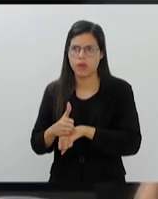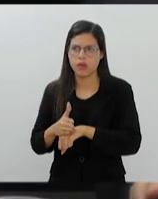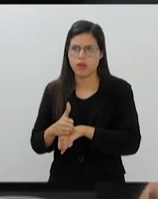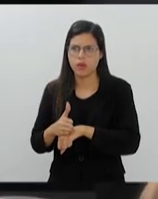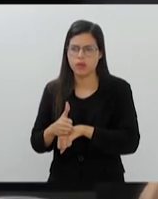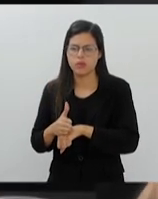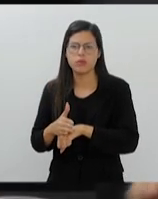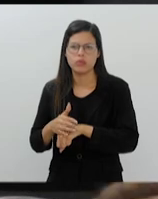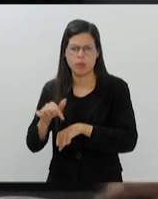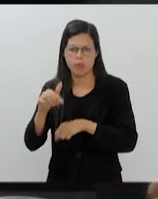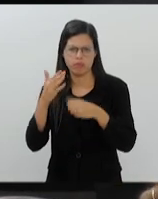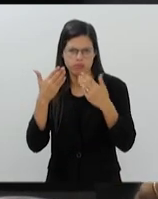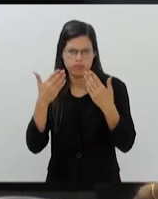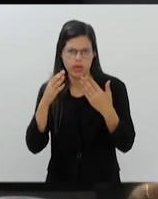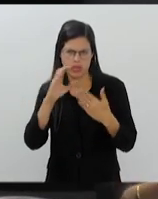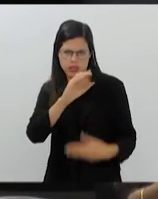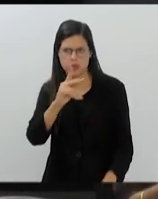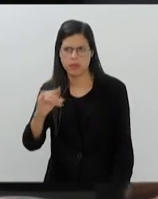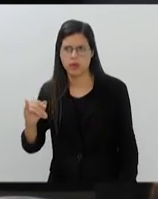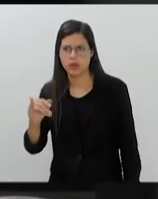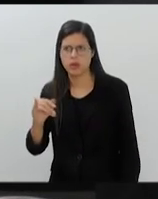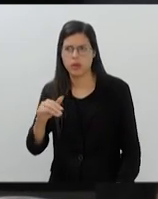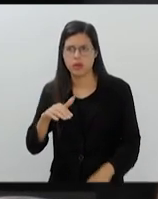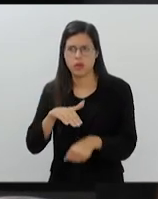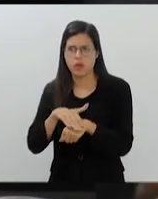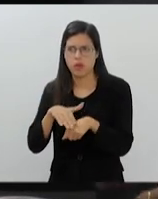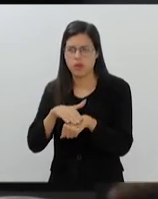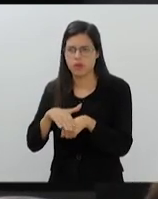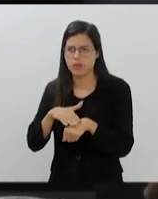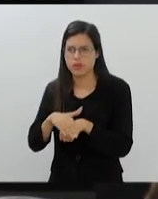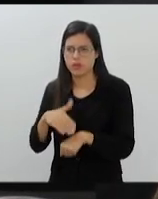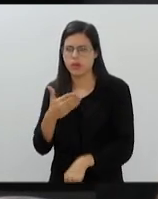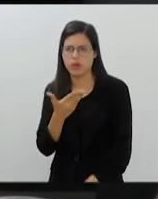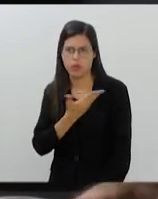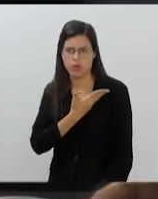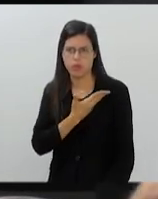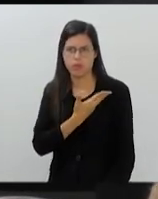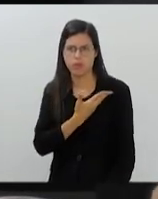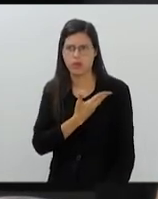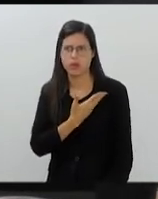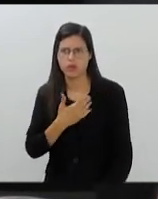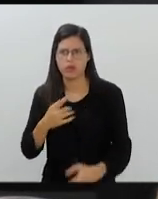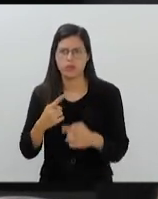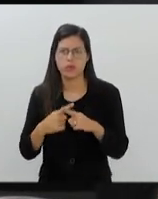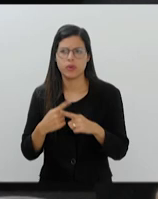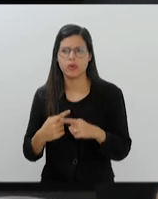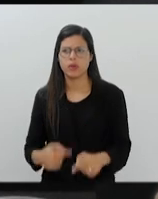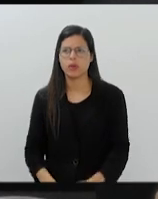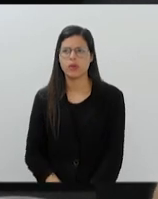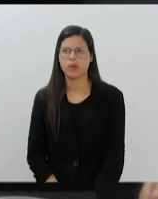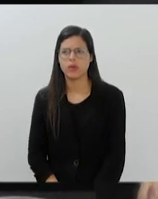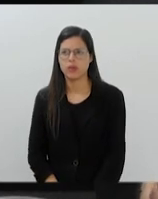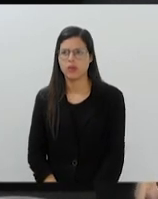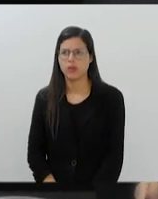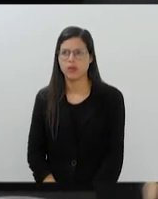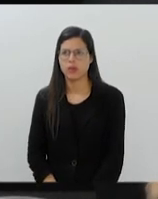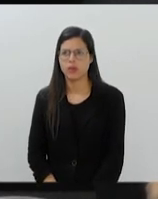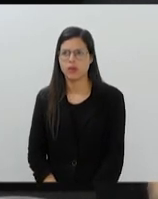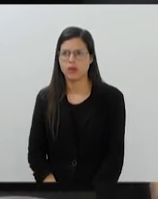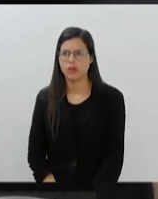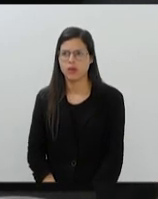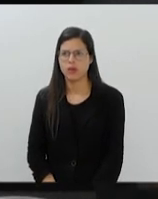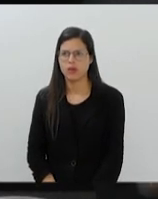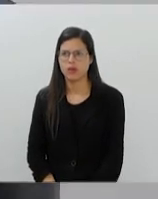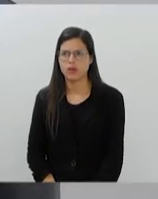meus amigos fiz uma conversa com os meus amigos por a senhora fez algum media